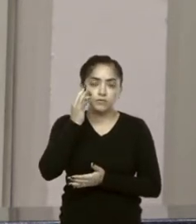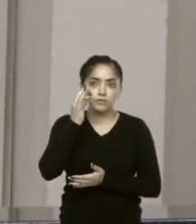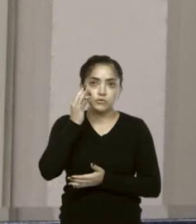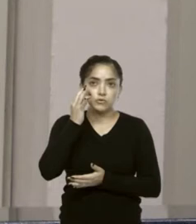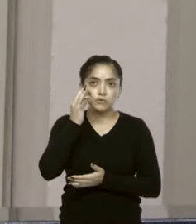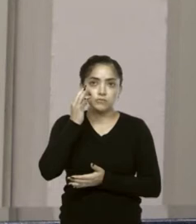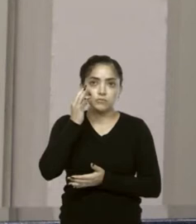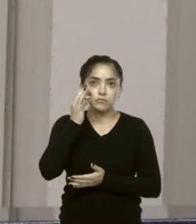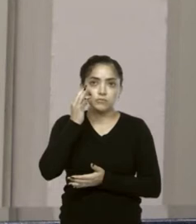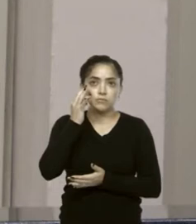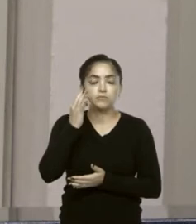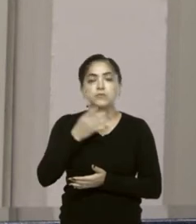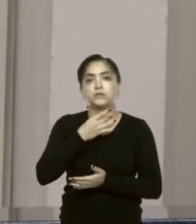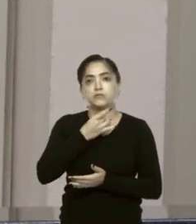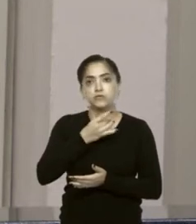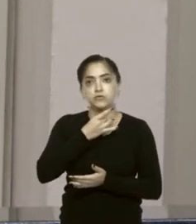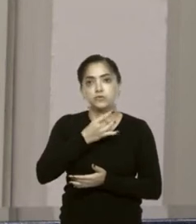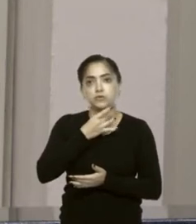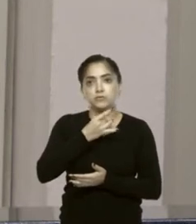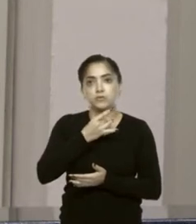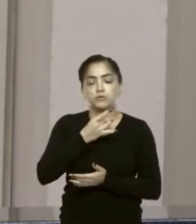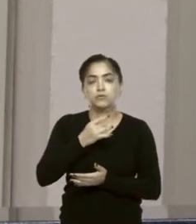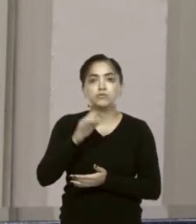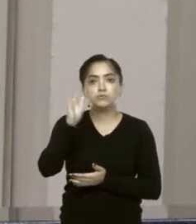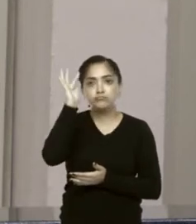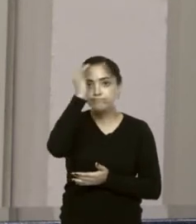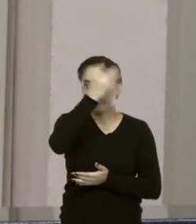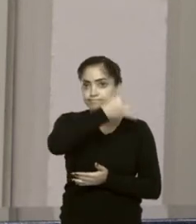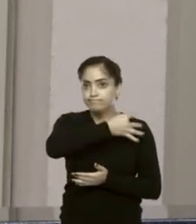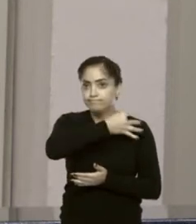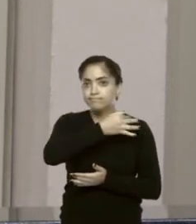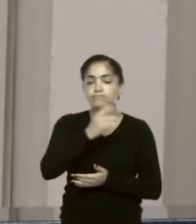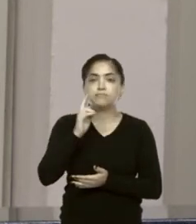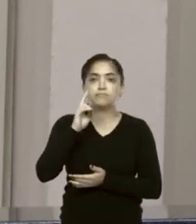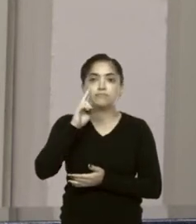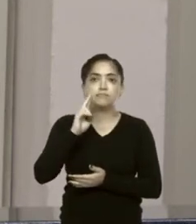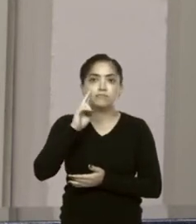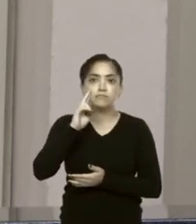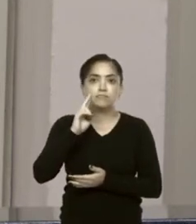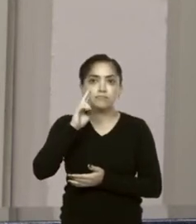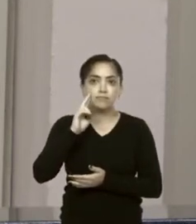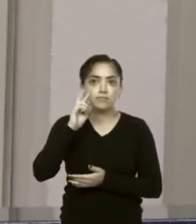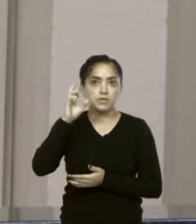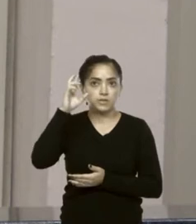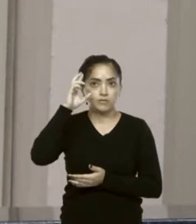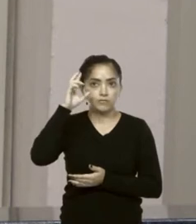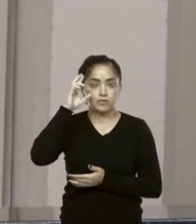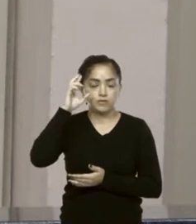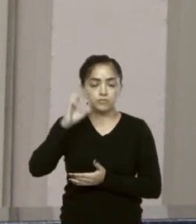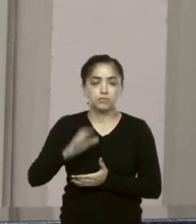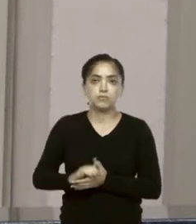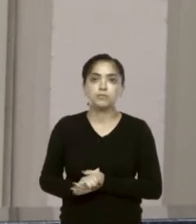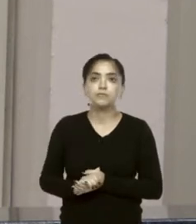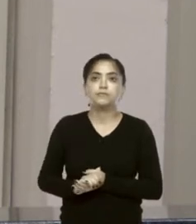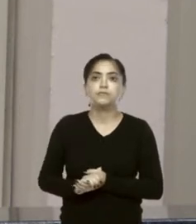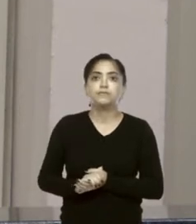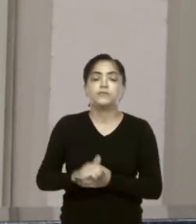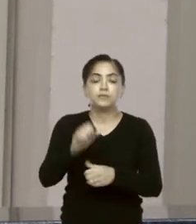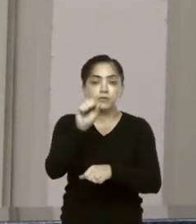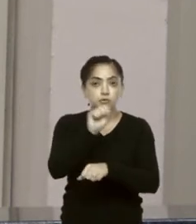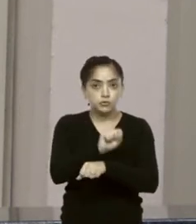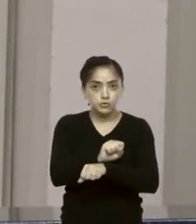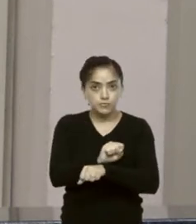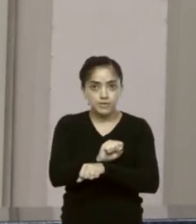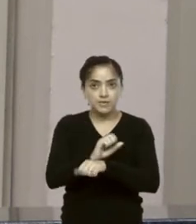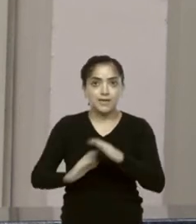Valdir Cobalcini, Fabiano da Luz, Ivan Natz, Ricardo Alba. Ato contínuo, o senhor presidente suspendeu a sessão